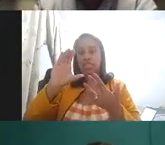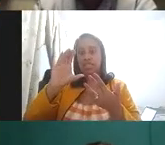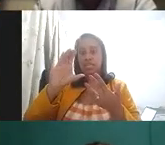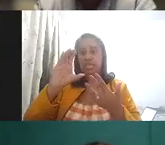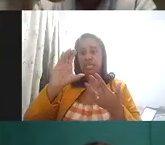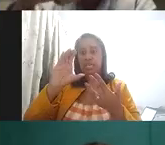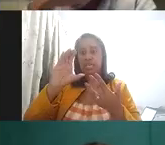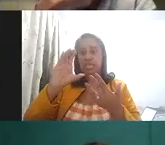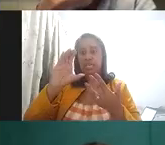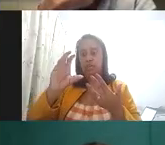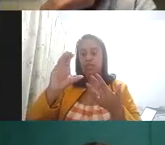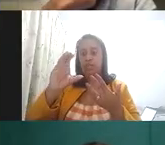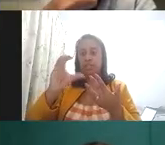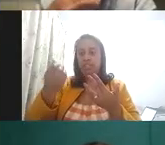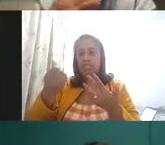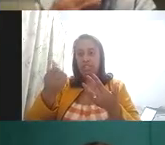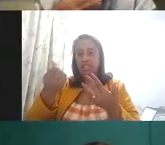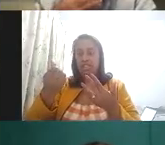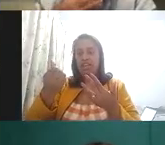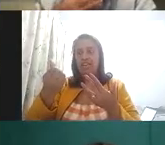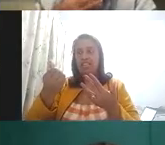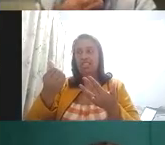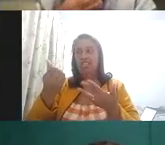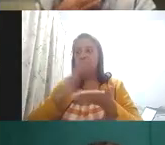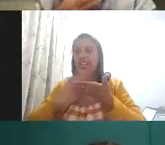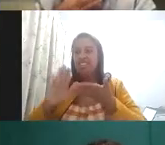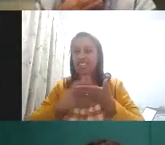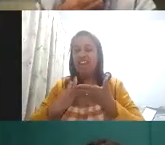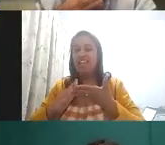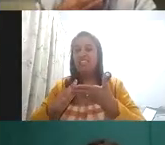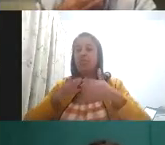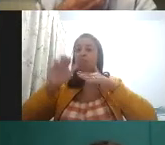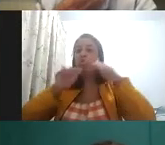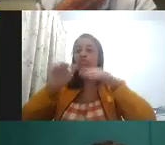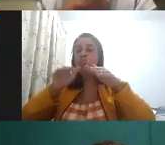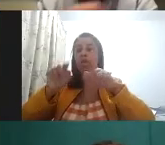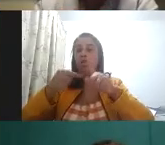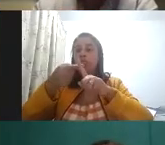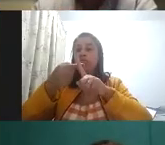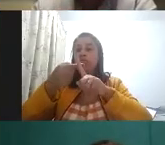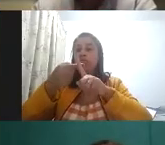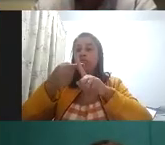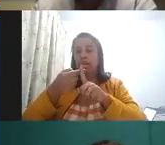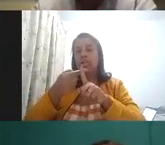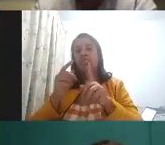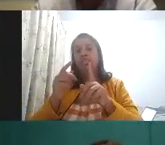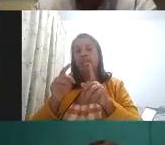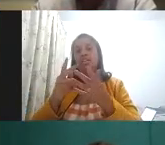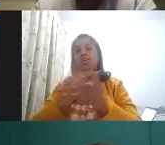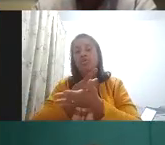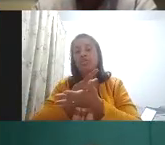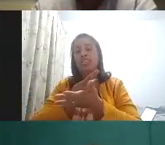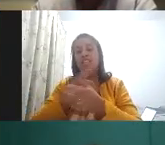as vértebras que movimentam mais, que tem mais movimento. Daí, você ter essa possibilidade de maior desgaste nos